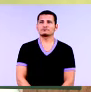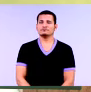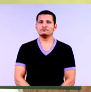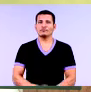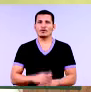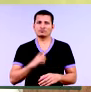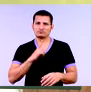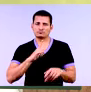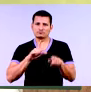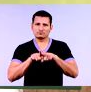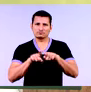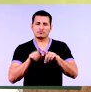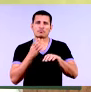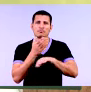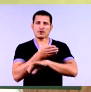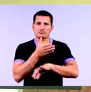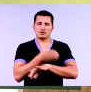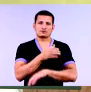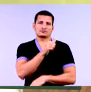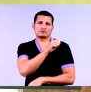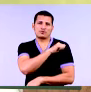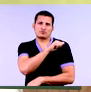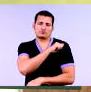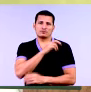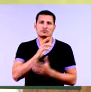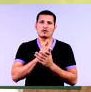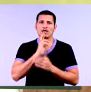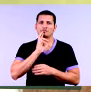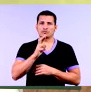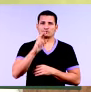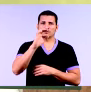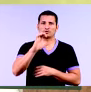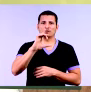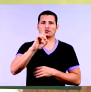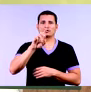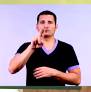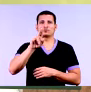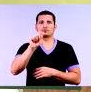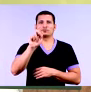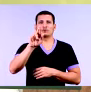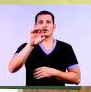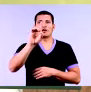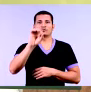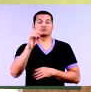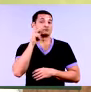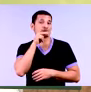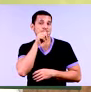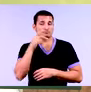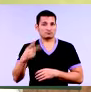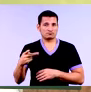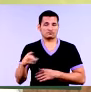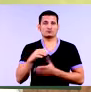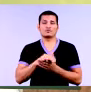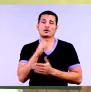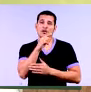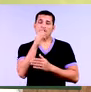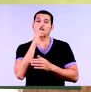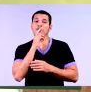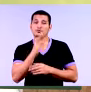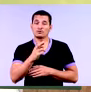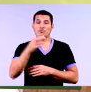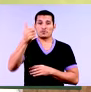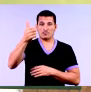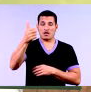dos alunos, né? A gente recebeu a resposta do Eduardo aqui do Polo de Porto Velho, onde ele citou também que essa primeira questão poderia ser: